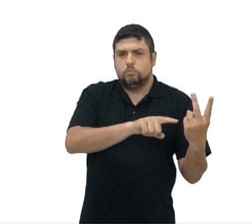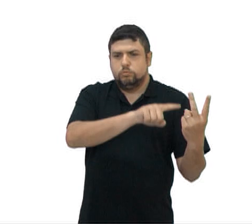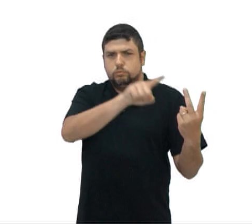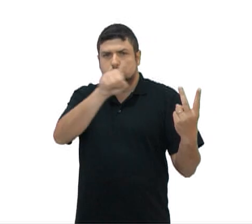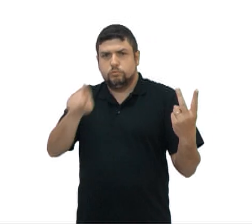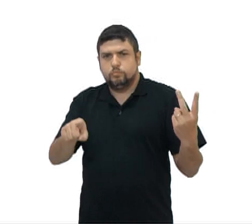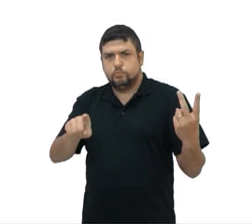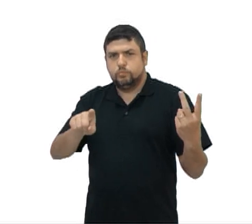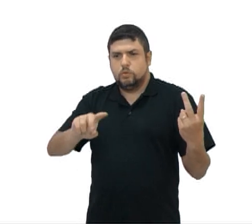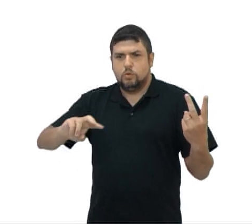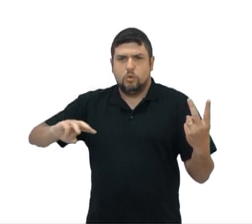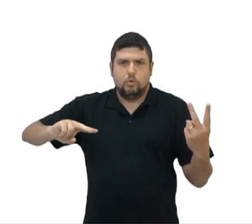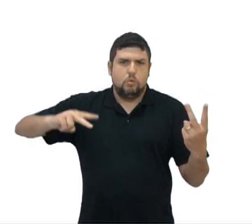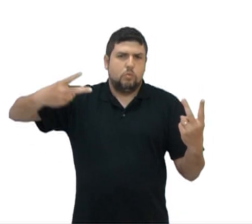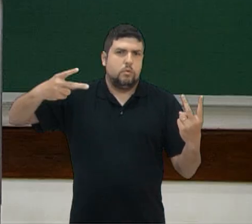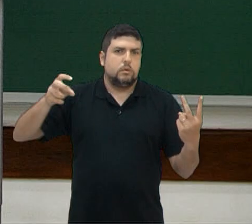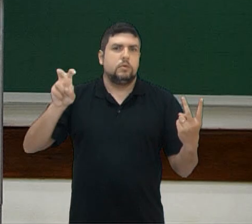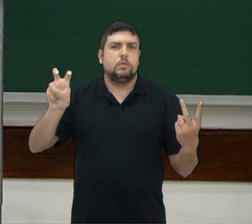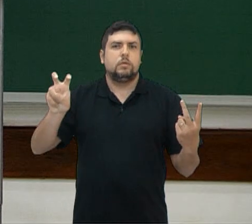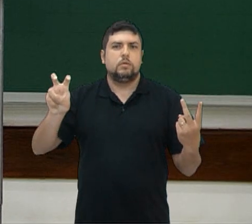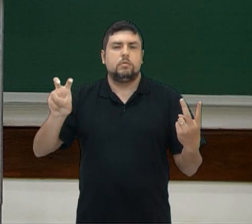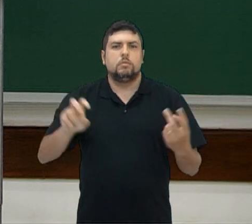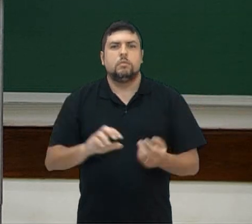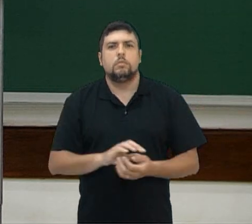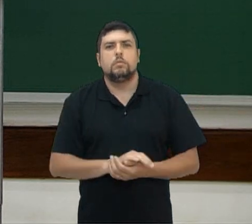2 está para 5?